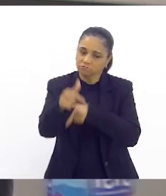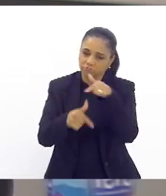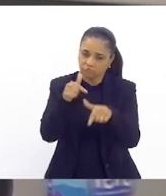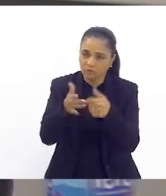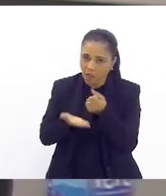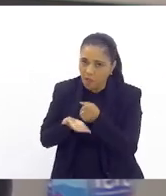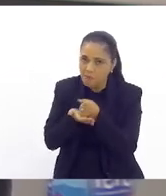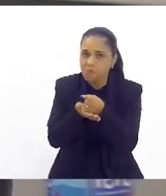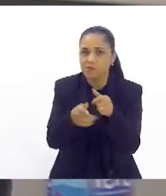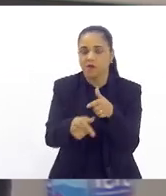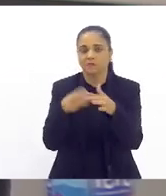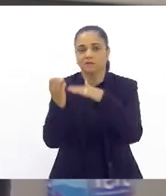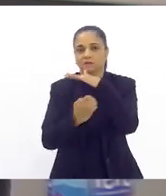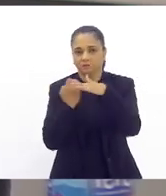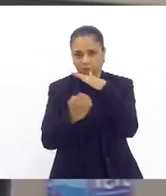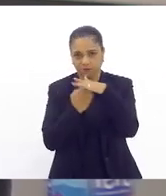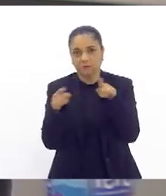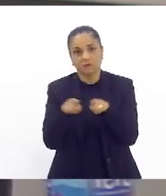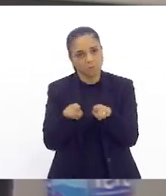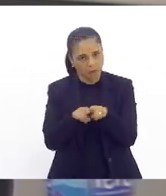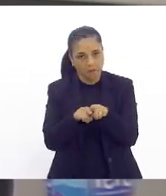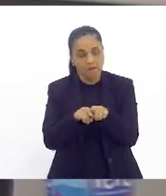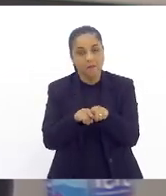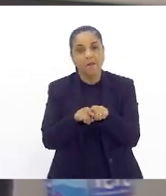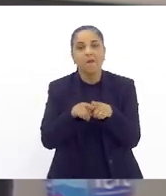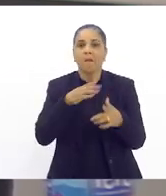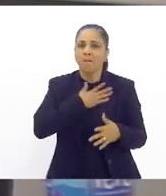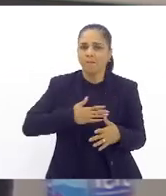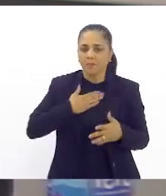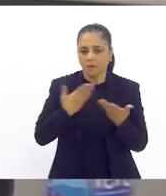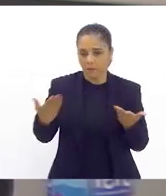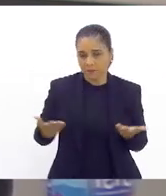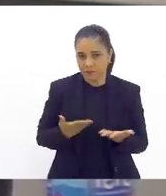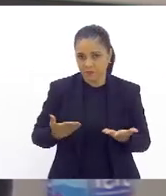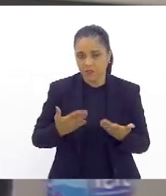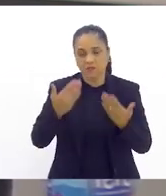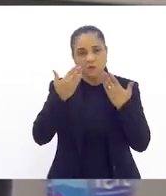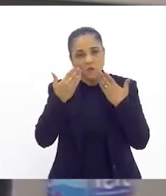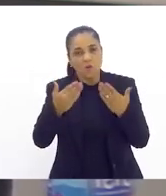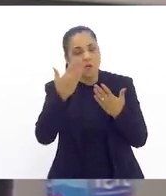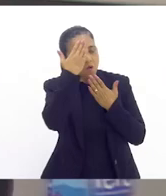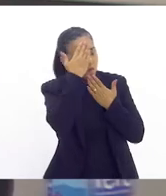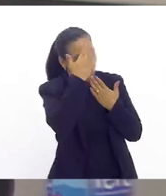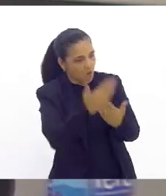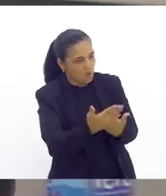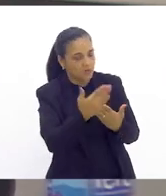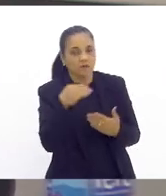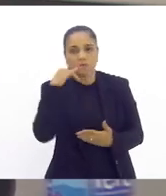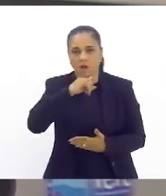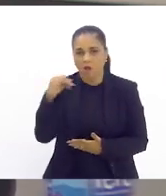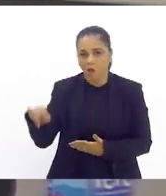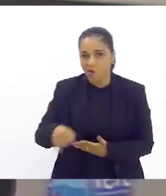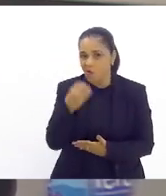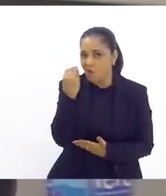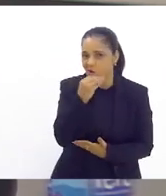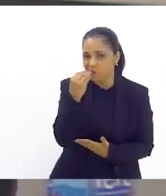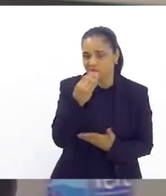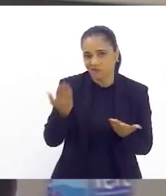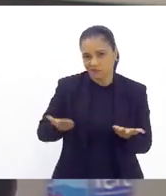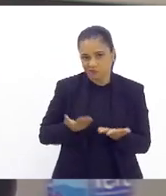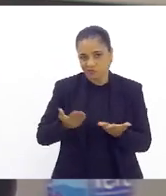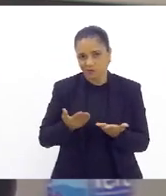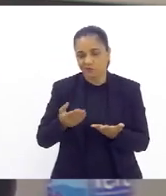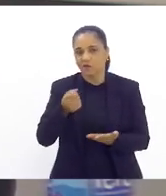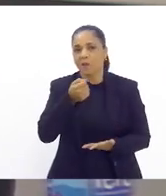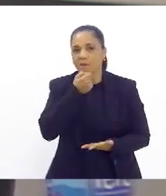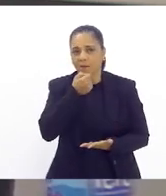das provas constitucionais um prazer estar com vocês aqui estão sempre à disposição e muito obrigado pela oportunidade de poder fazer essa fala o que o dia de hoje